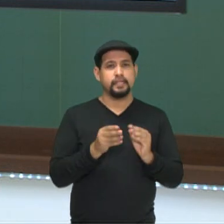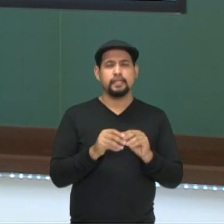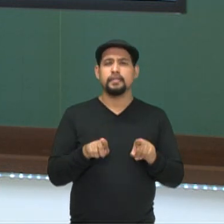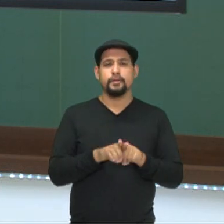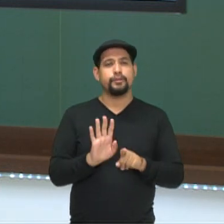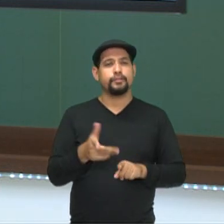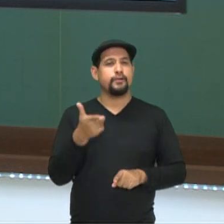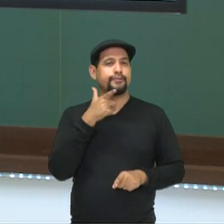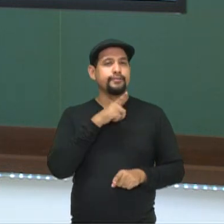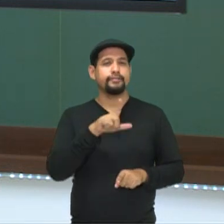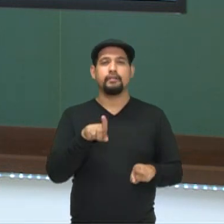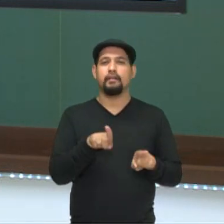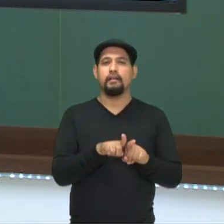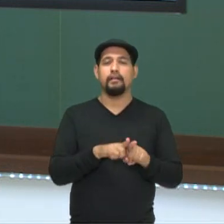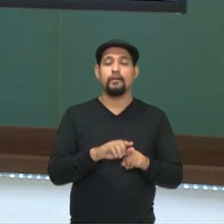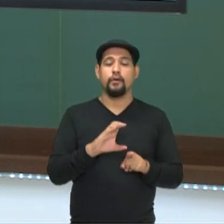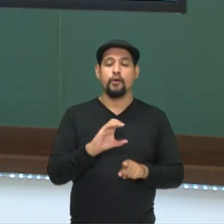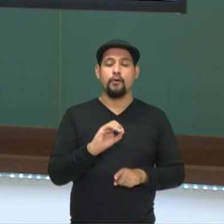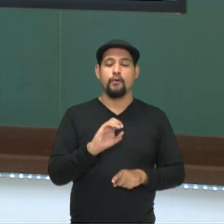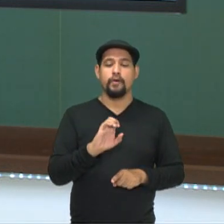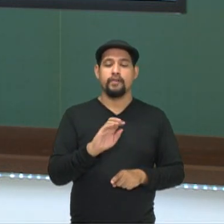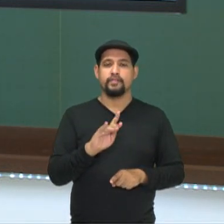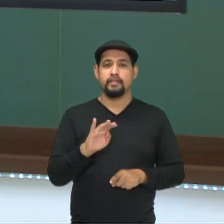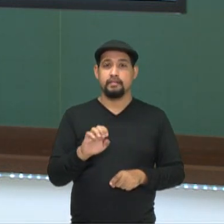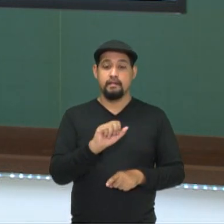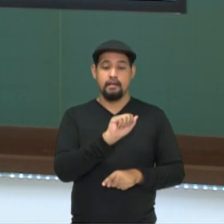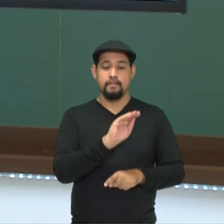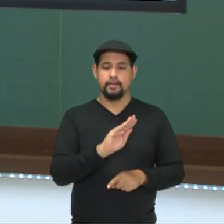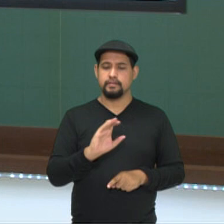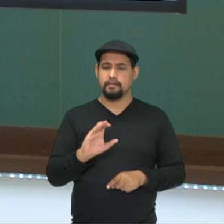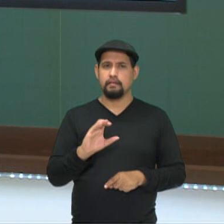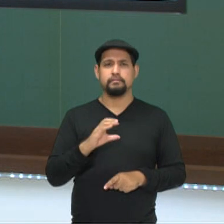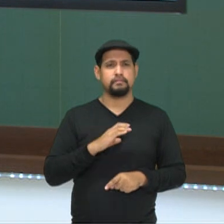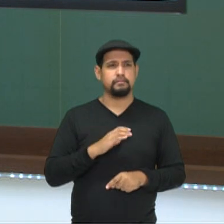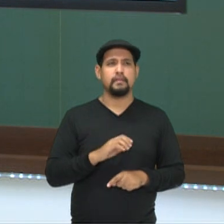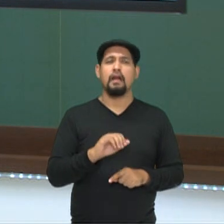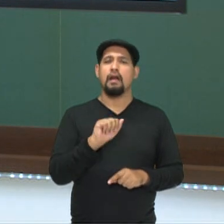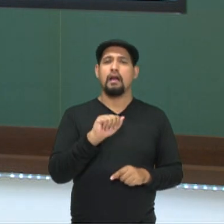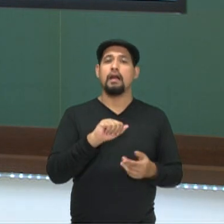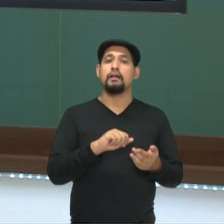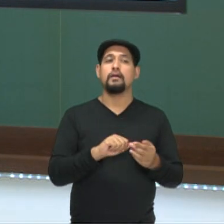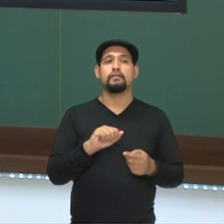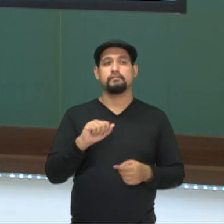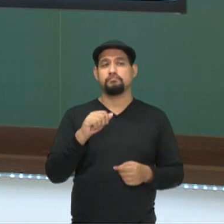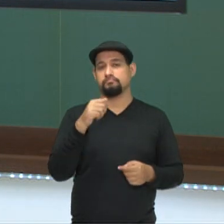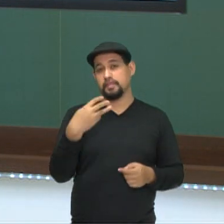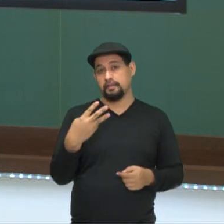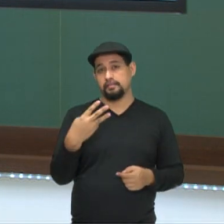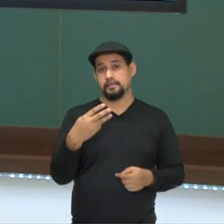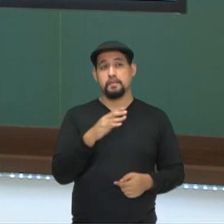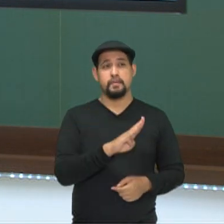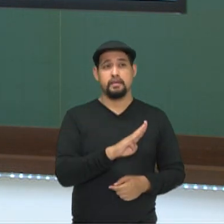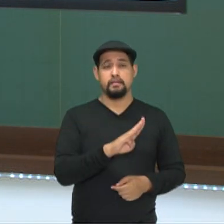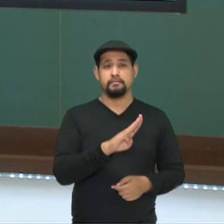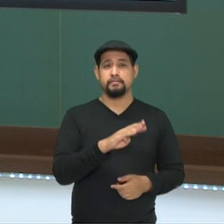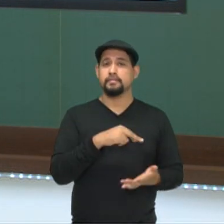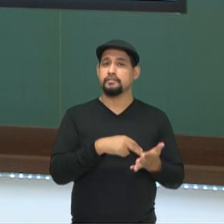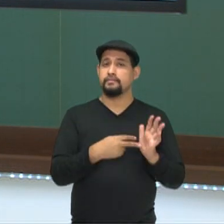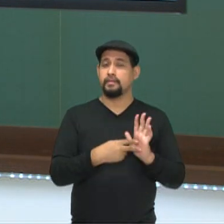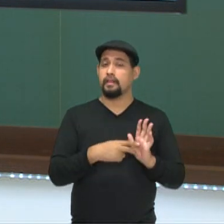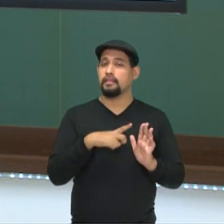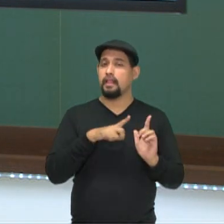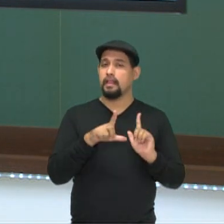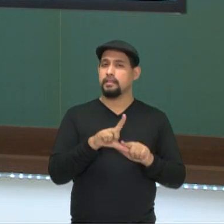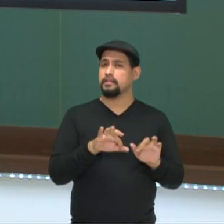nos conseguimos tirar os coeficientes A B e C ó aí o carinha que tá com a letra o quadrado 3B é o